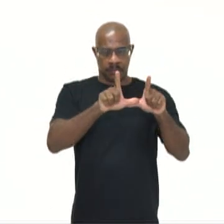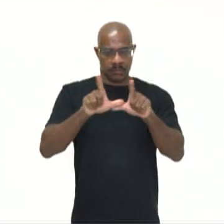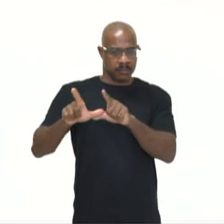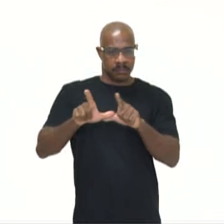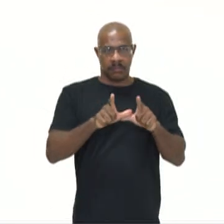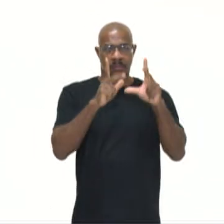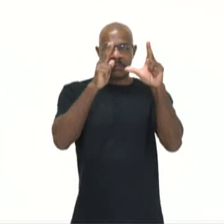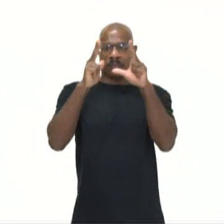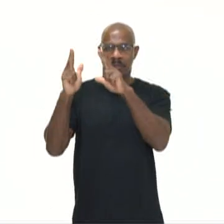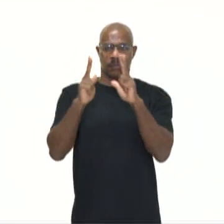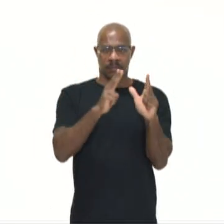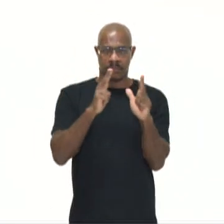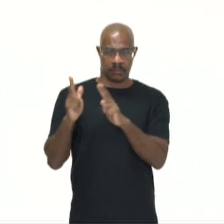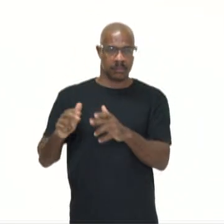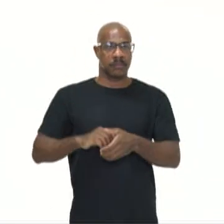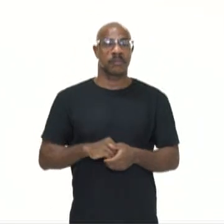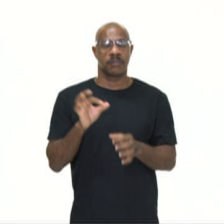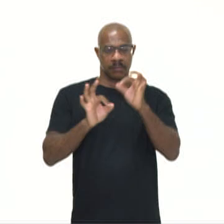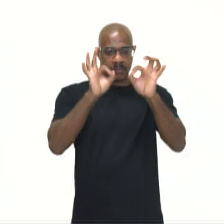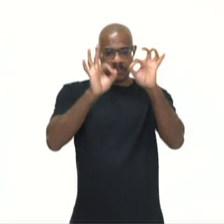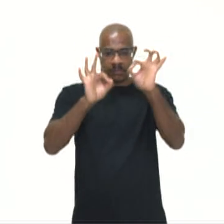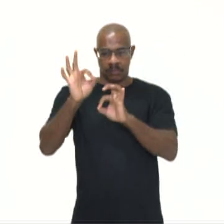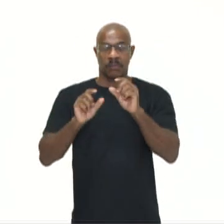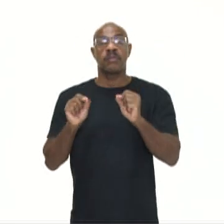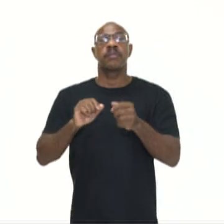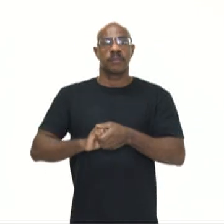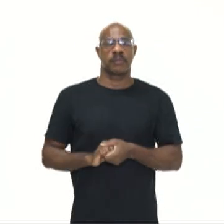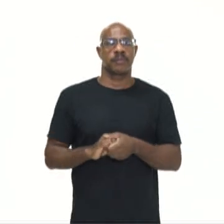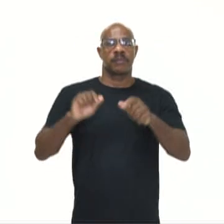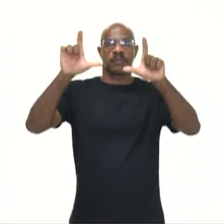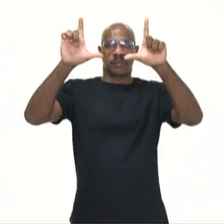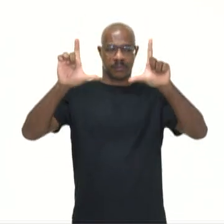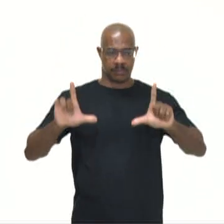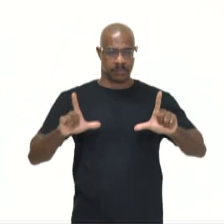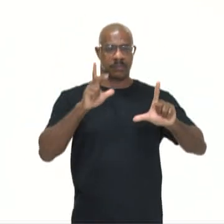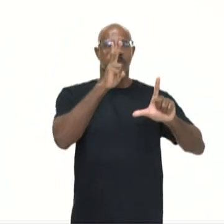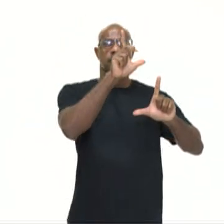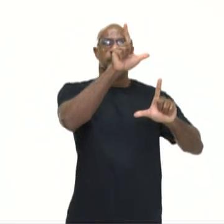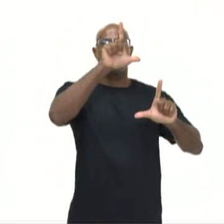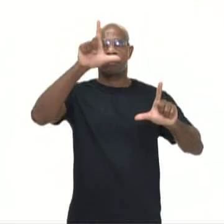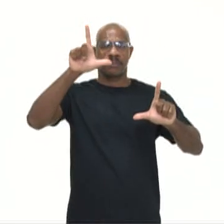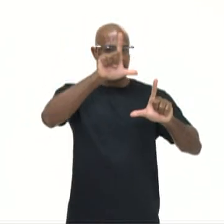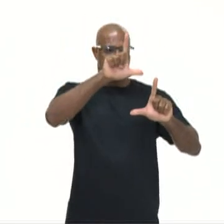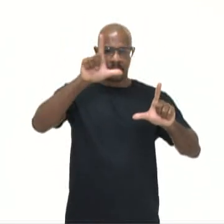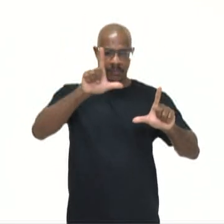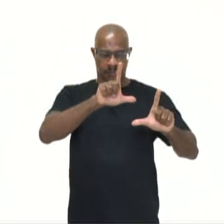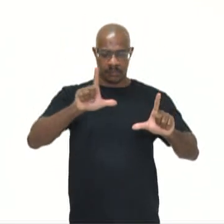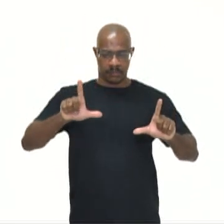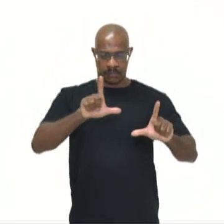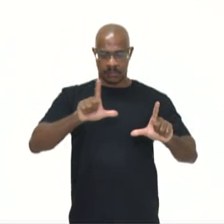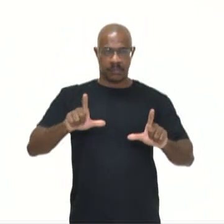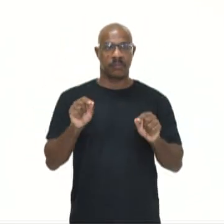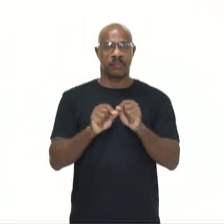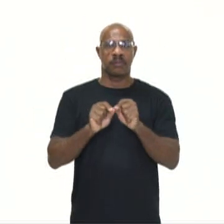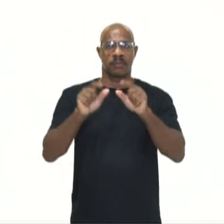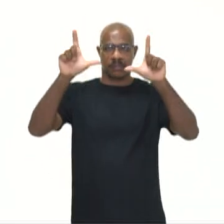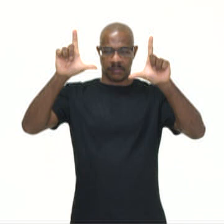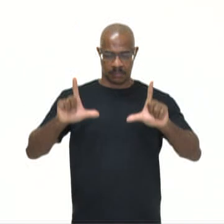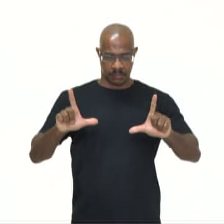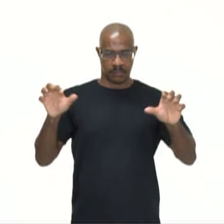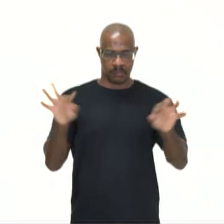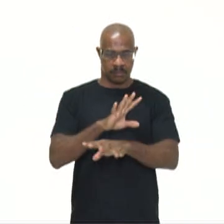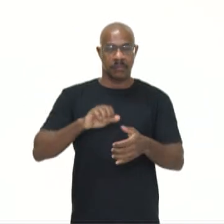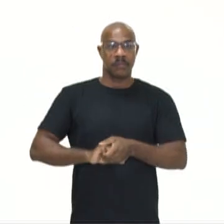mesmo tamanho. Ele organizou esses selos, arrumando-os em linhas e colunas, formando um quadrado.